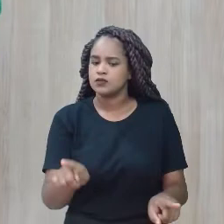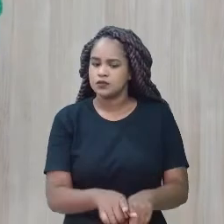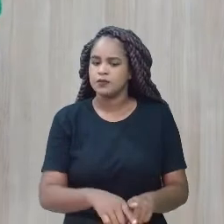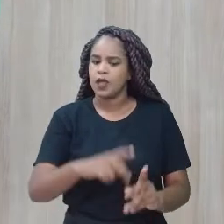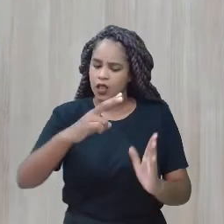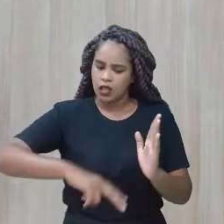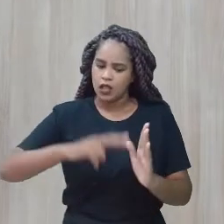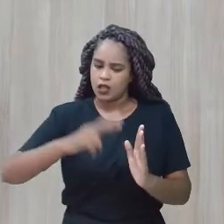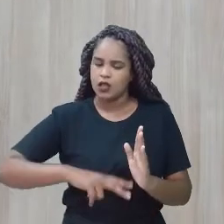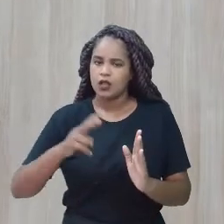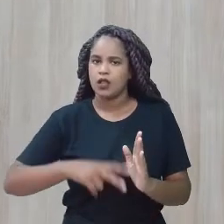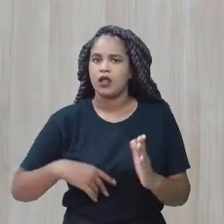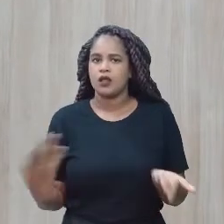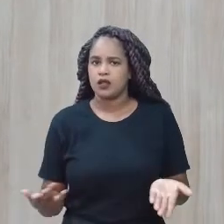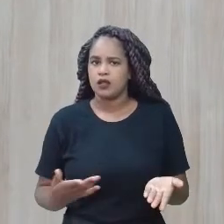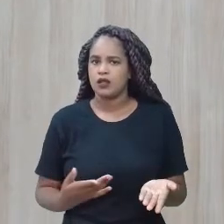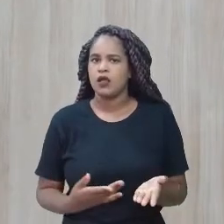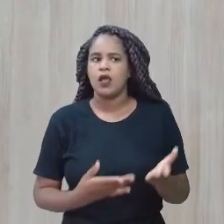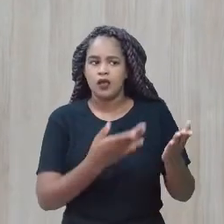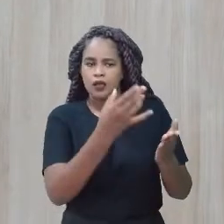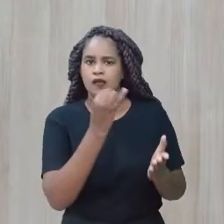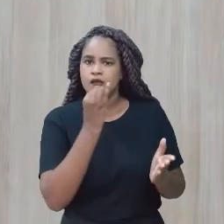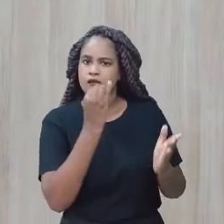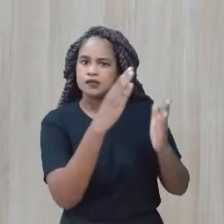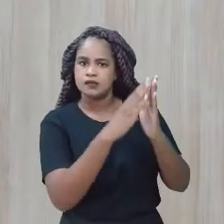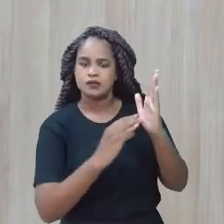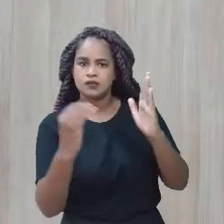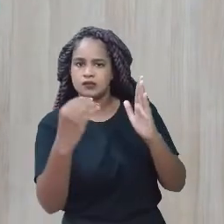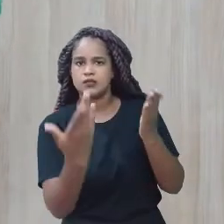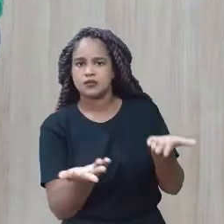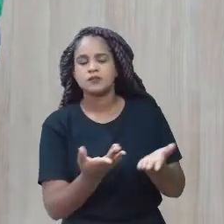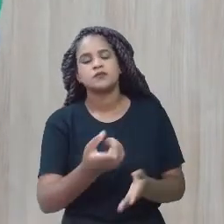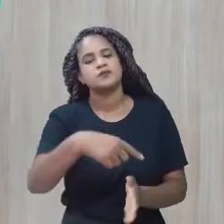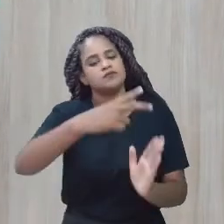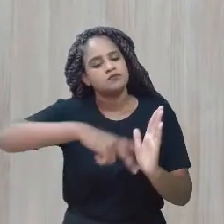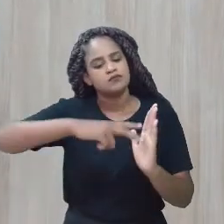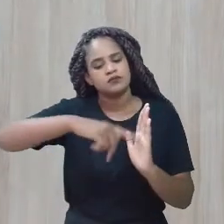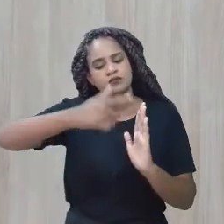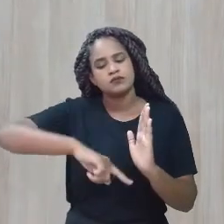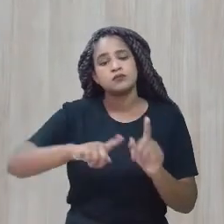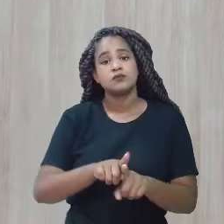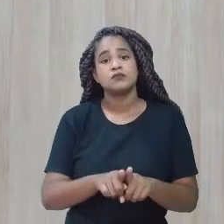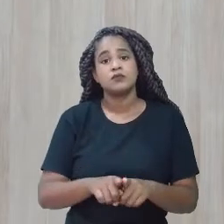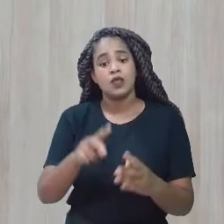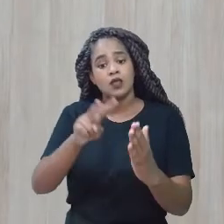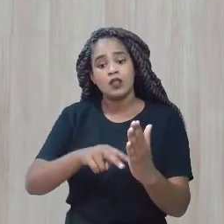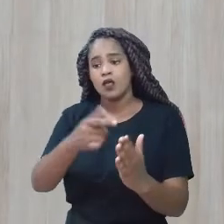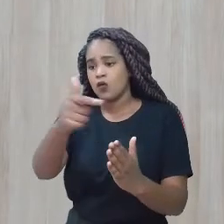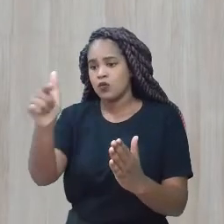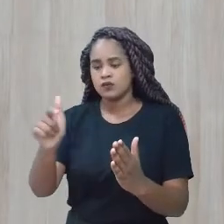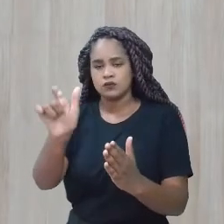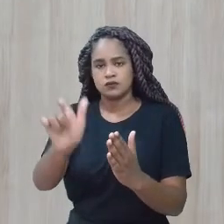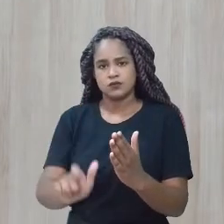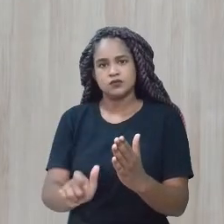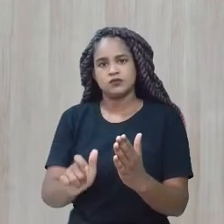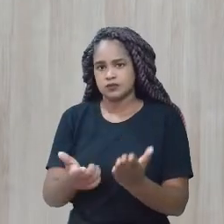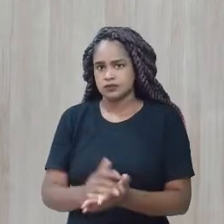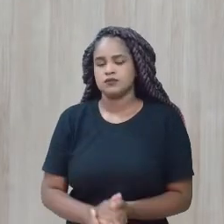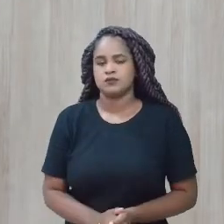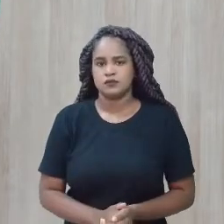também. Sigam este bom exemplo. Leiam, releiam, leia para os outros, leia para você